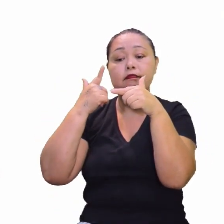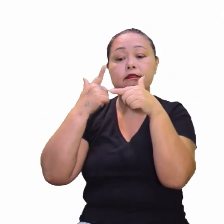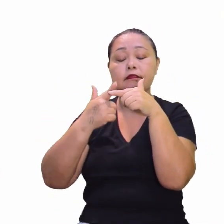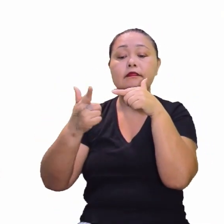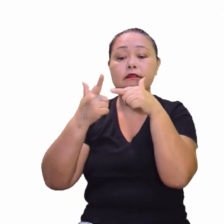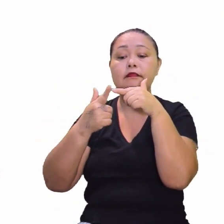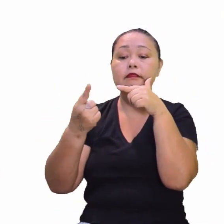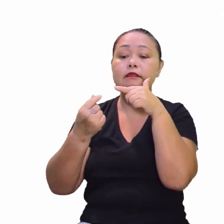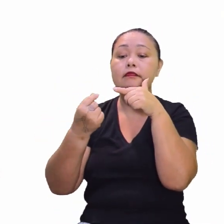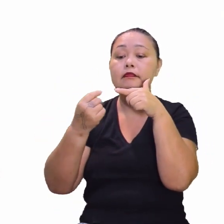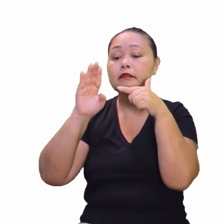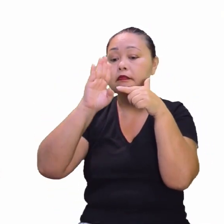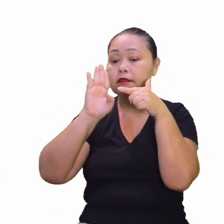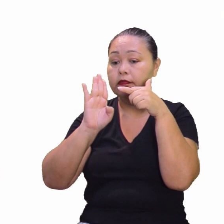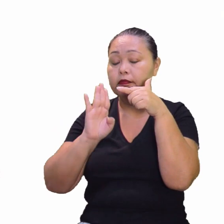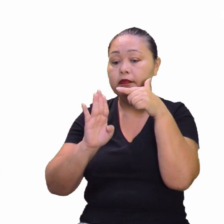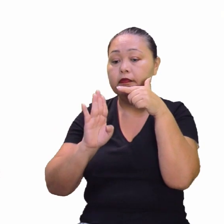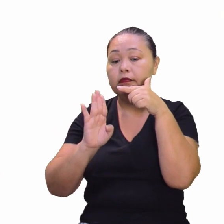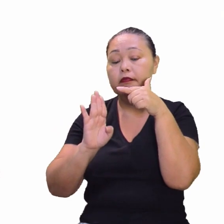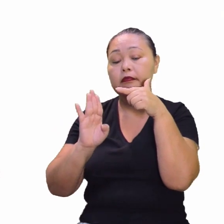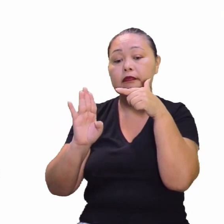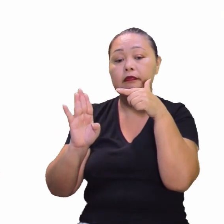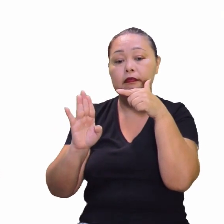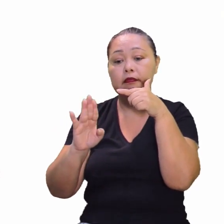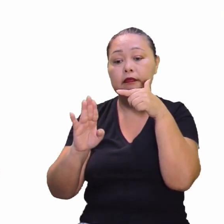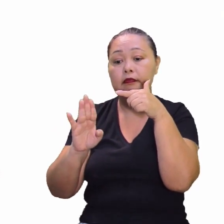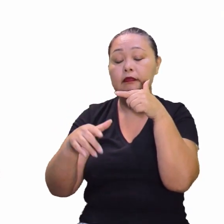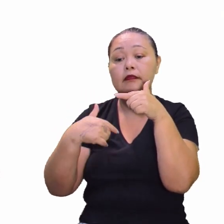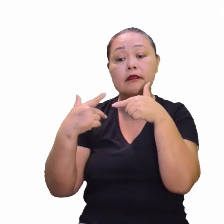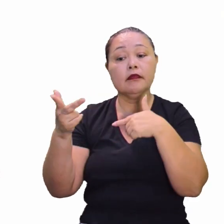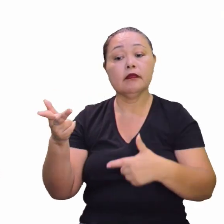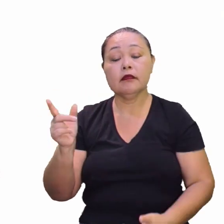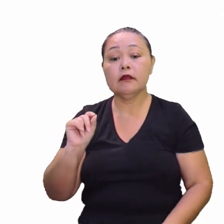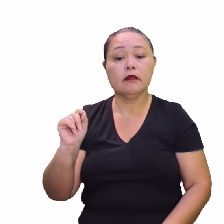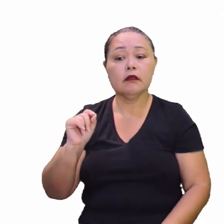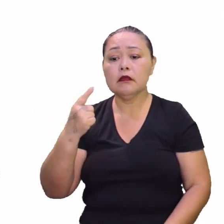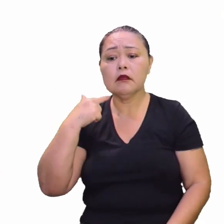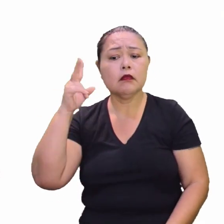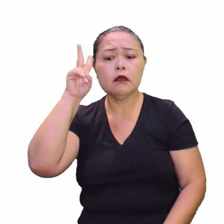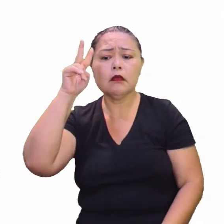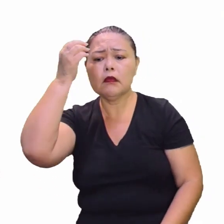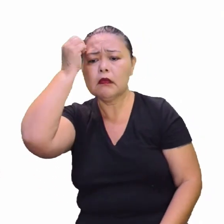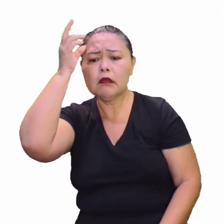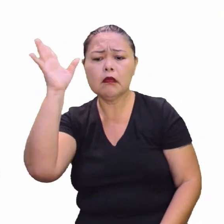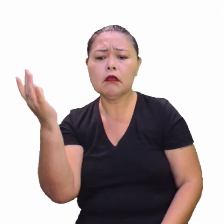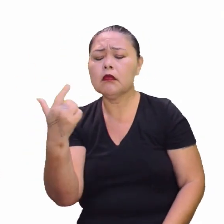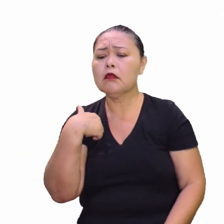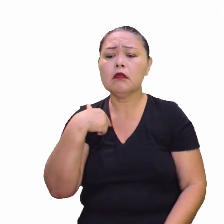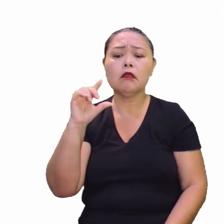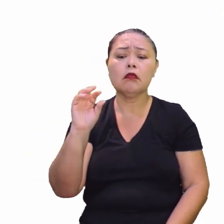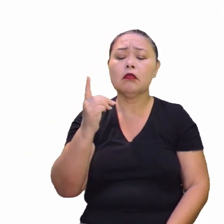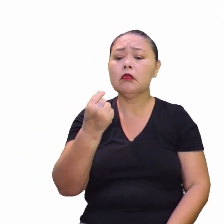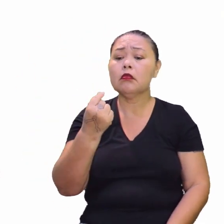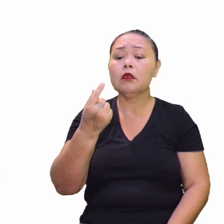Brasil, muito bem. Custo Brasil. Aí o que é... Ah, professor, isso eu nem lembro mais. Custo Brasil, que é o que é